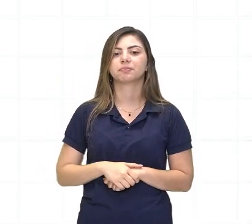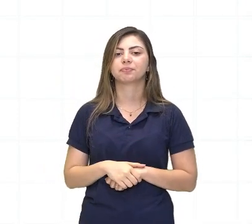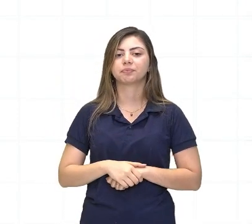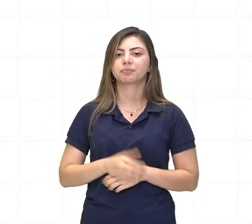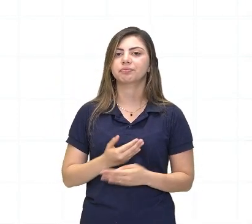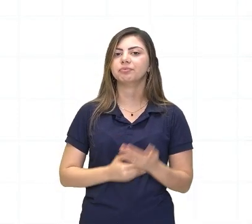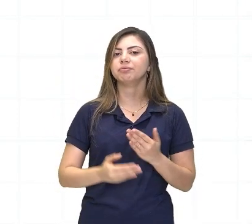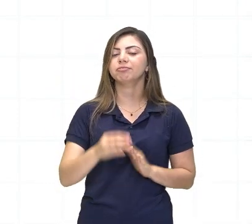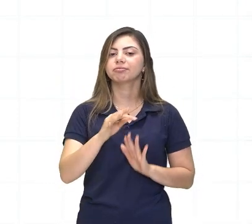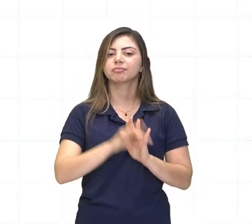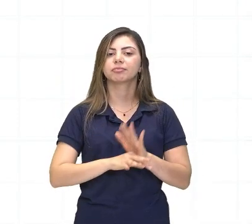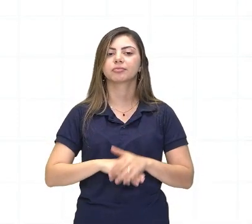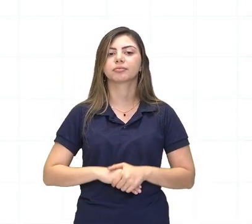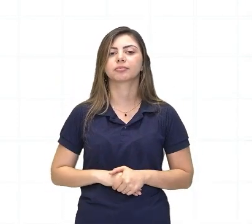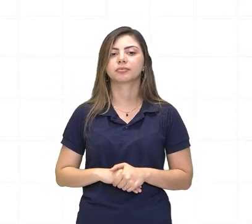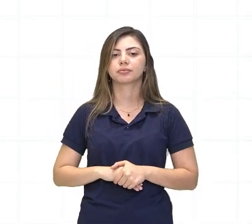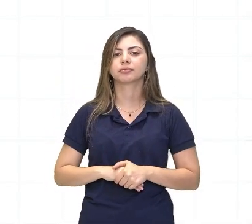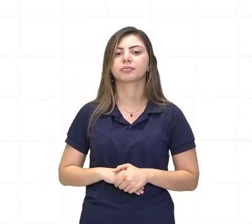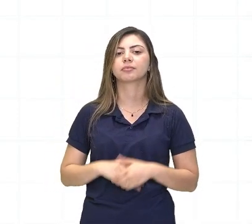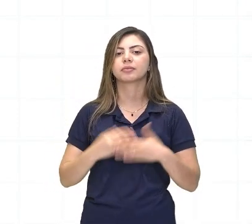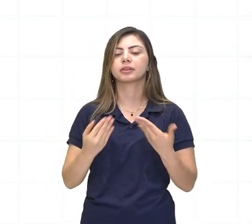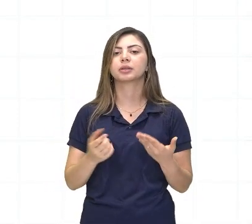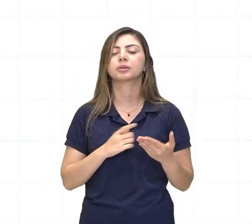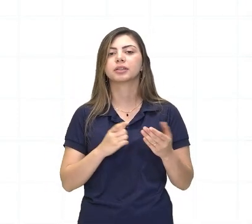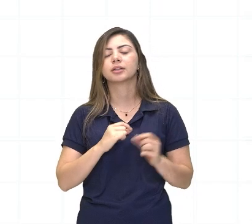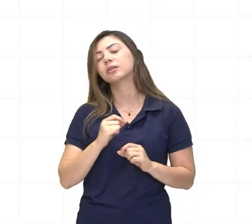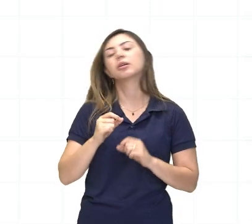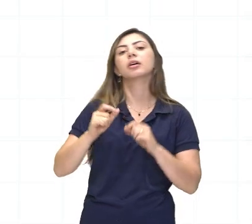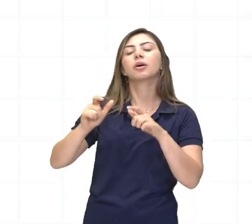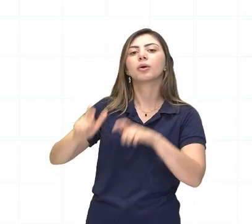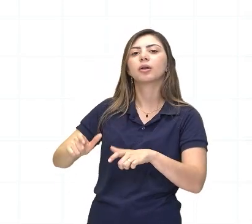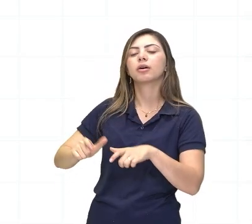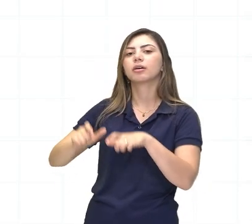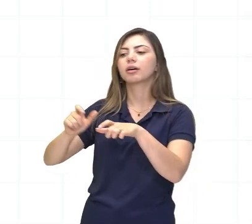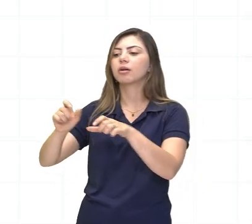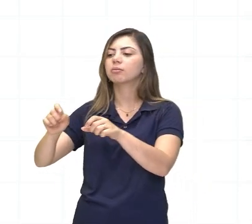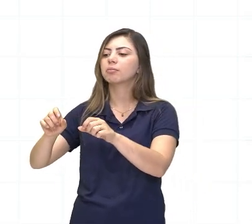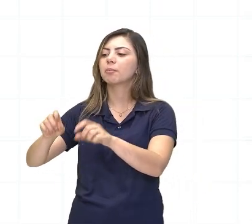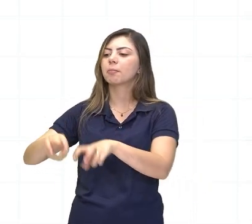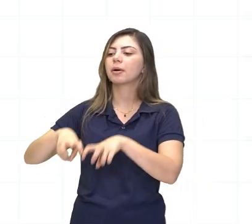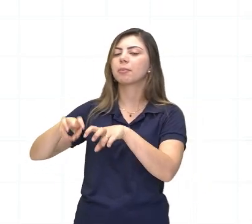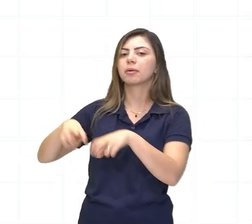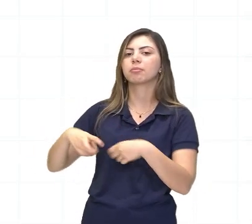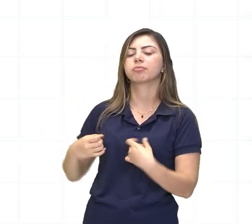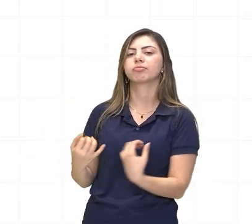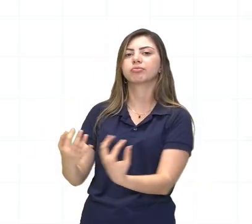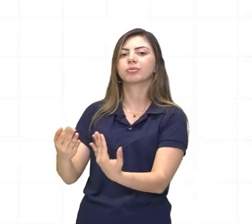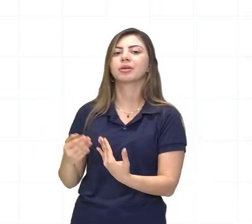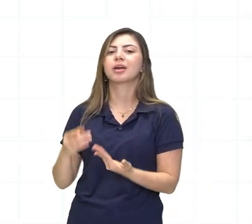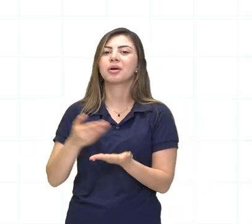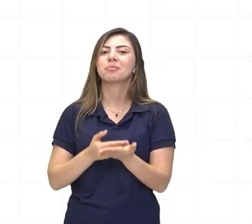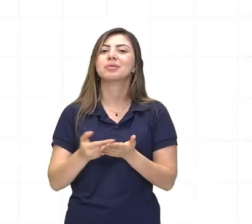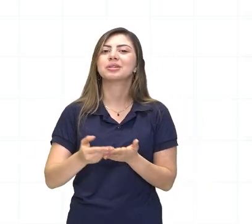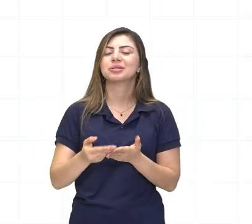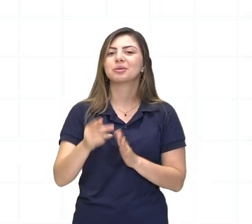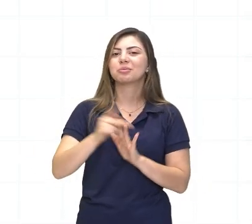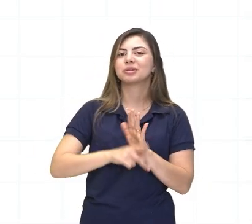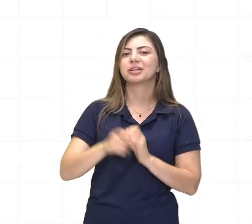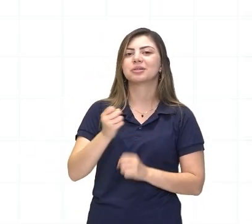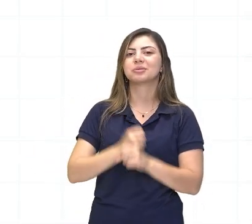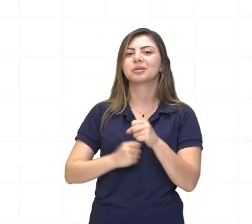Então, visaram tornar a região um polo de produção de monocultivos em grande escala. Então, é o projeto lá de 79, da ditadura militar, na